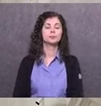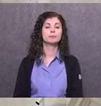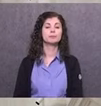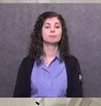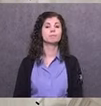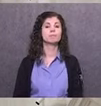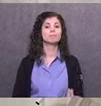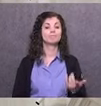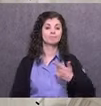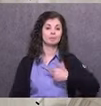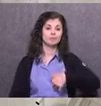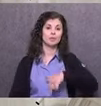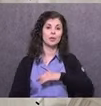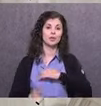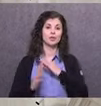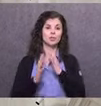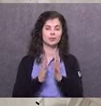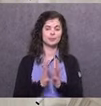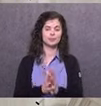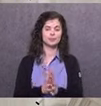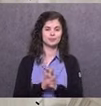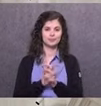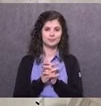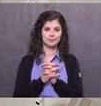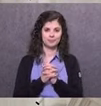oremos.